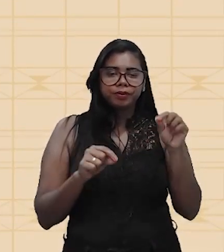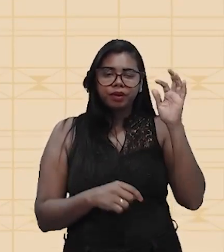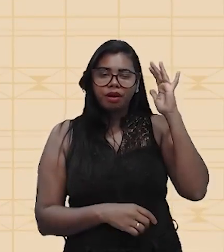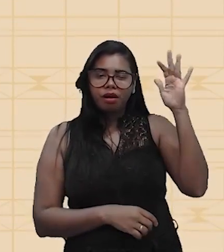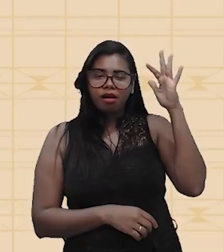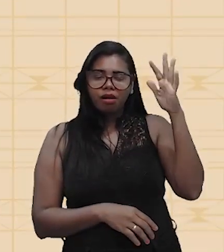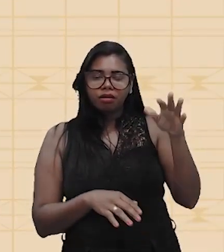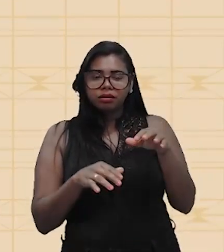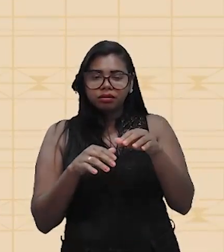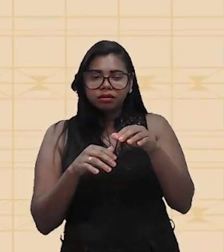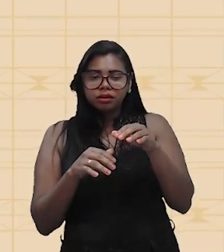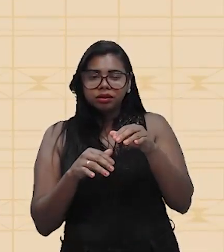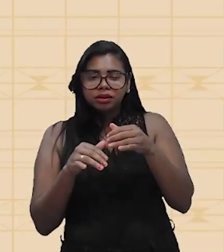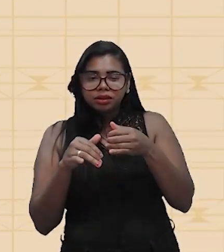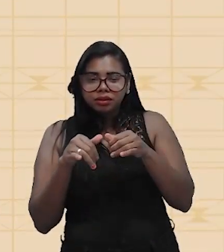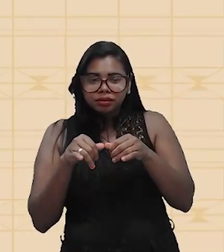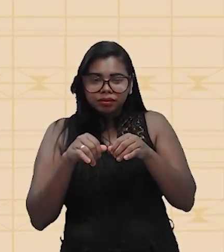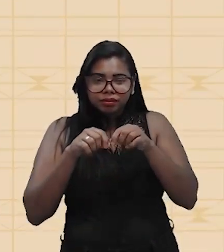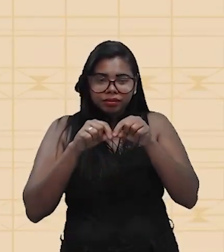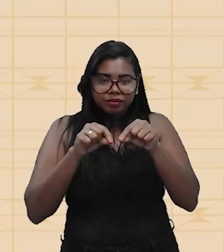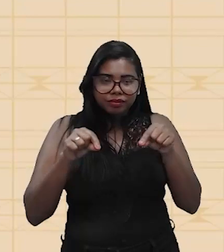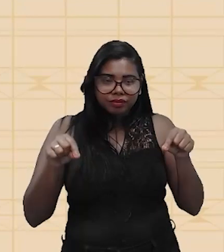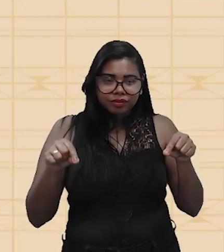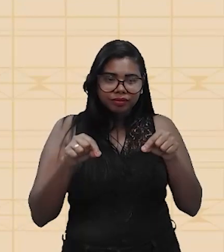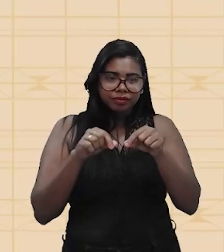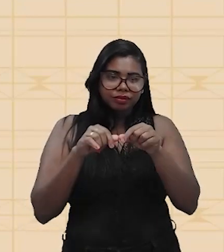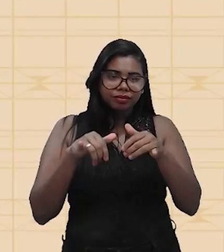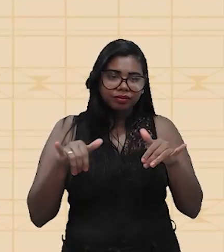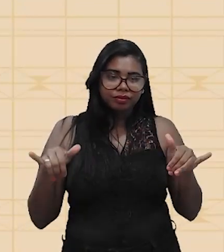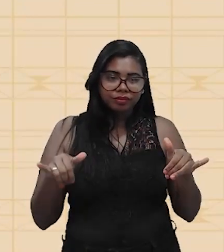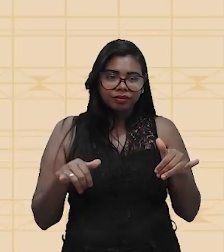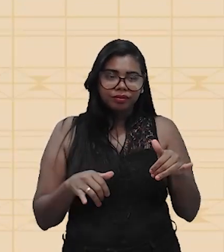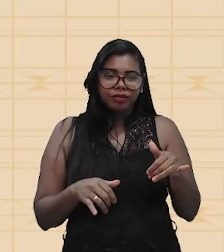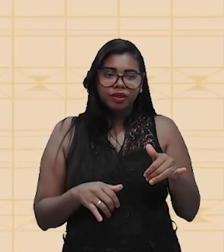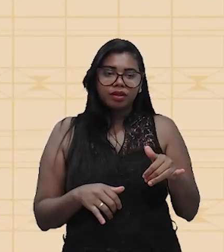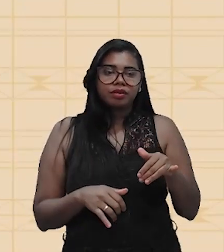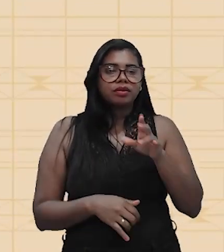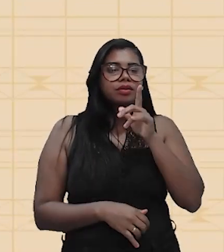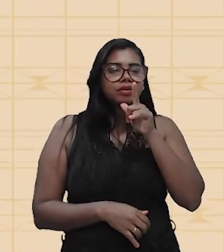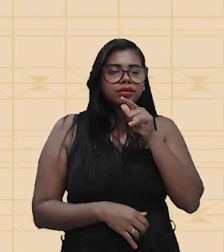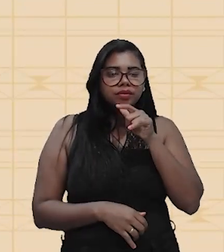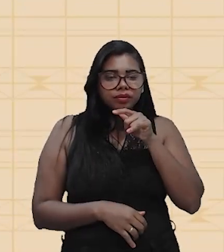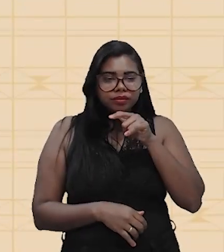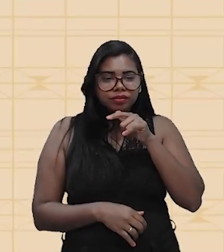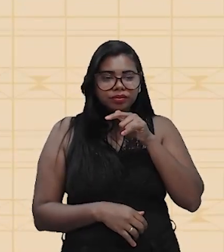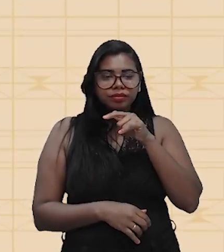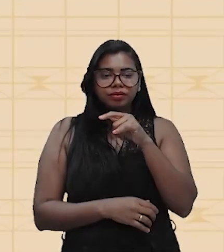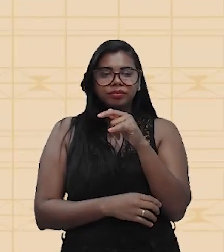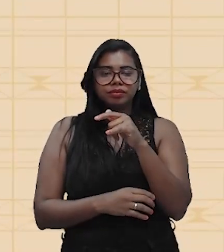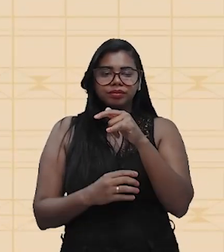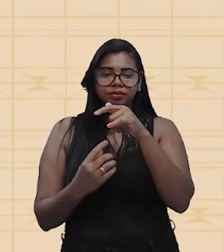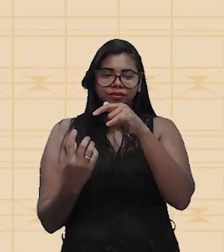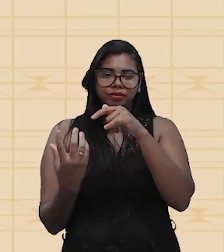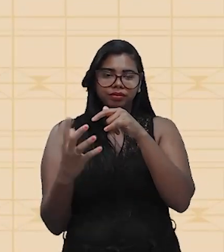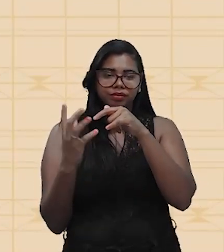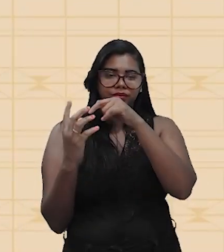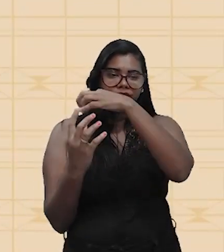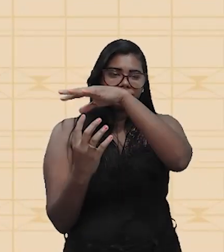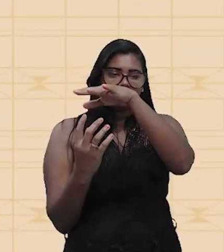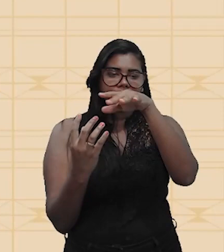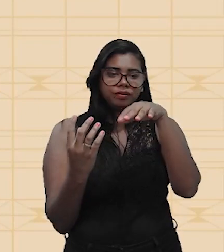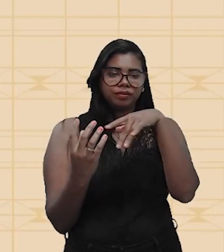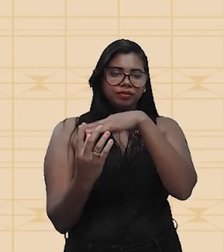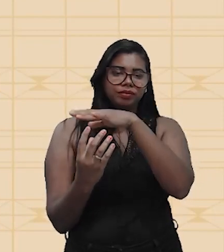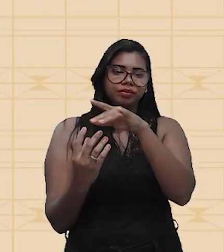tenta imaginar o seguinte, imagina você aguando as plantas da sua casa, está segurando uma corrente e você percebe que existe um fluxo de